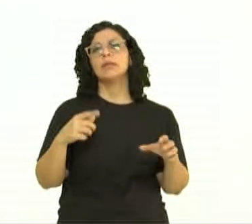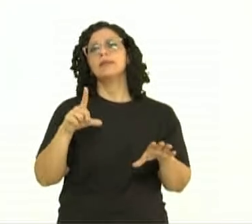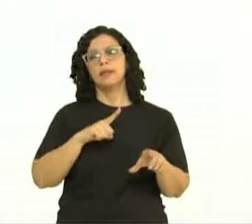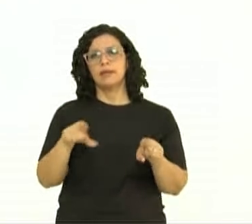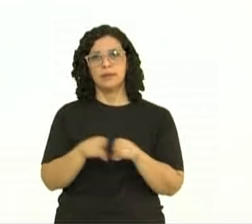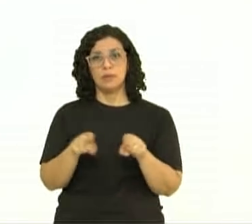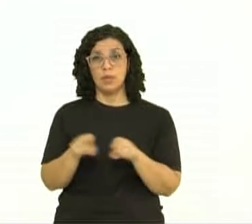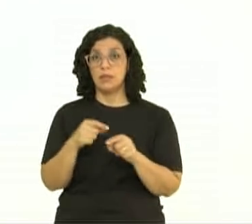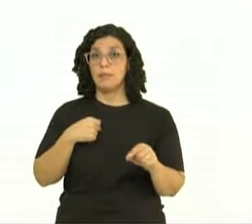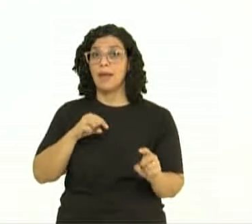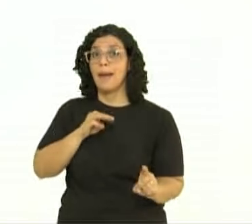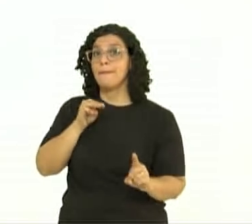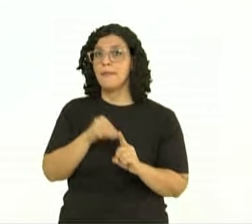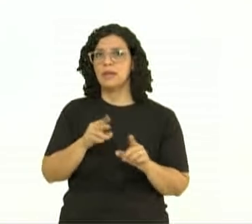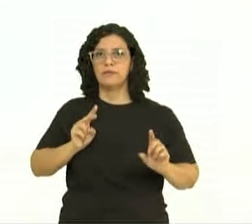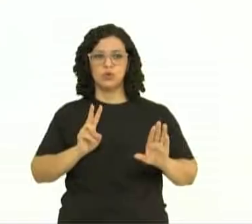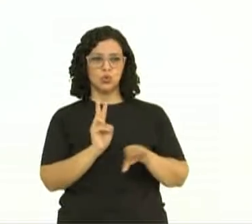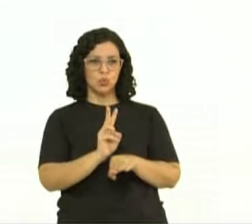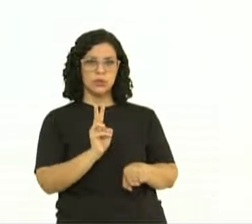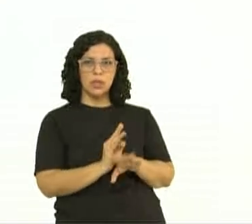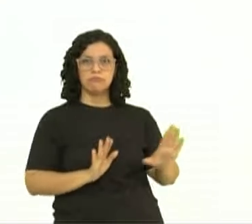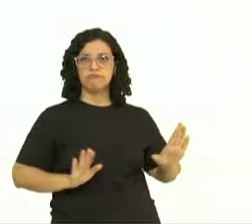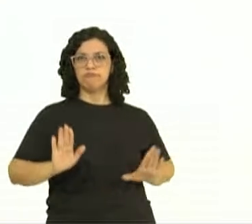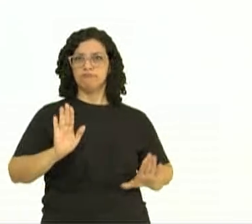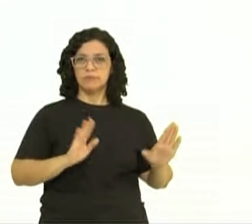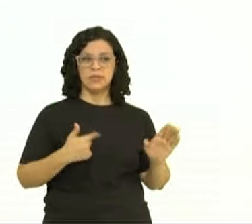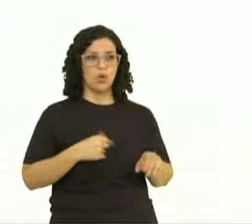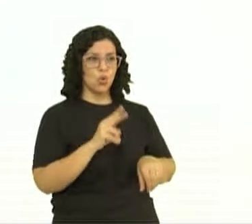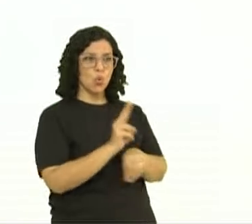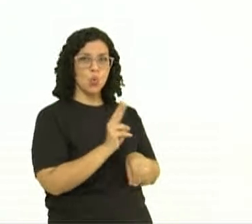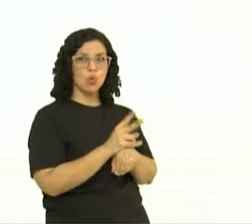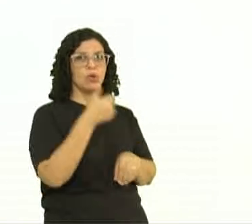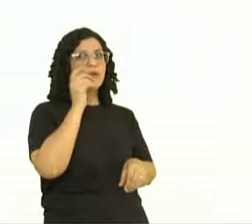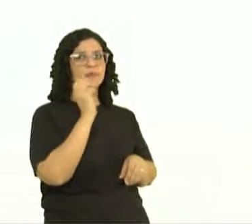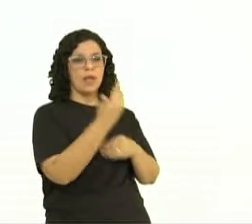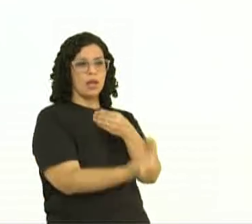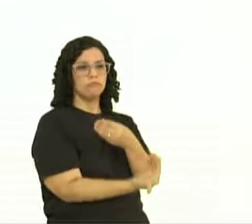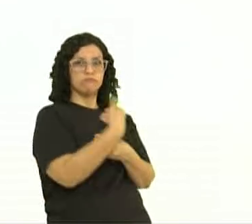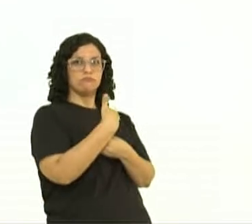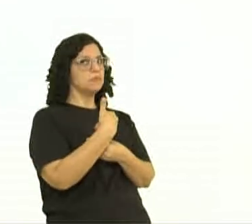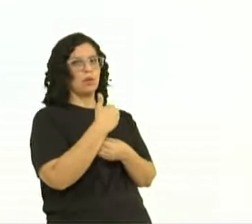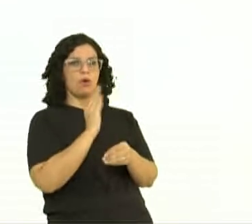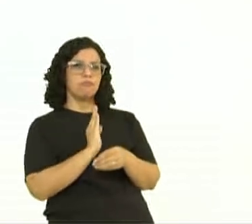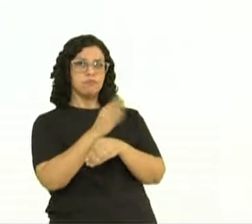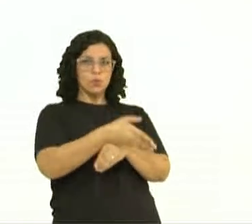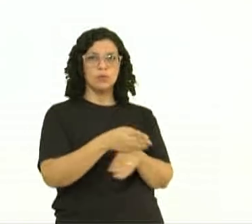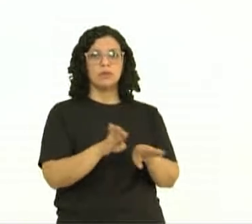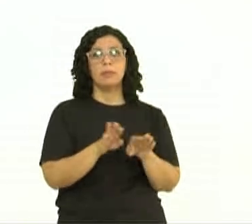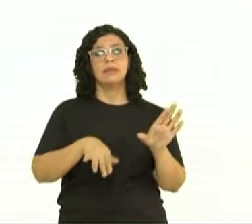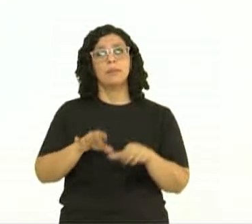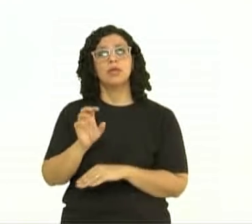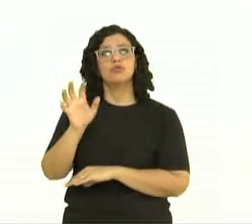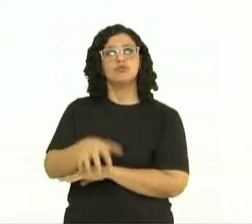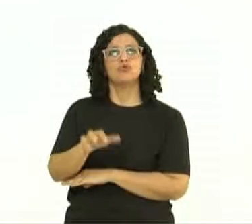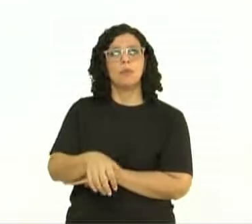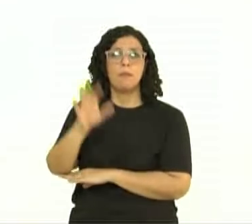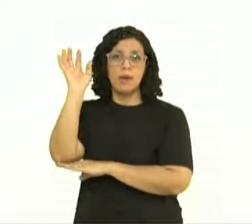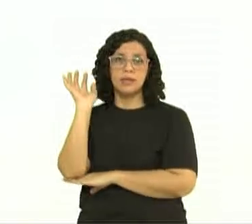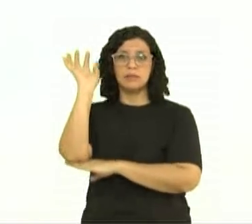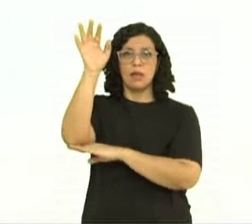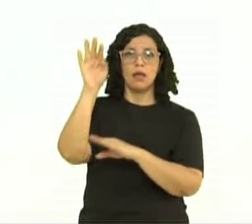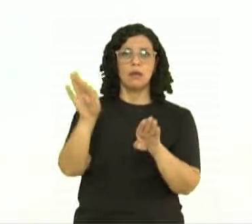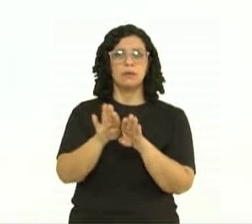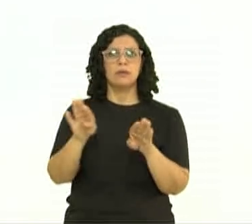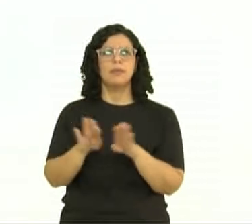né, a sua própria meta, ou setor de um campo, né, no caso no basquete. São exemplos, né, de esportes de invasão: o basquete,